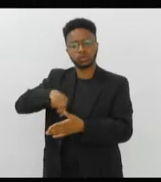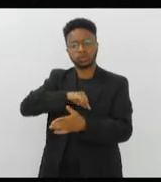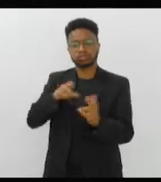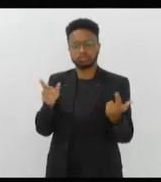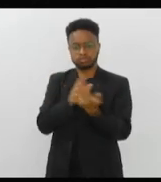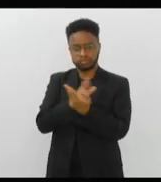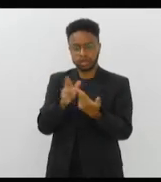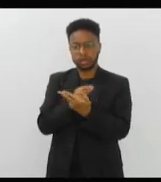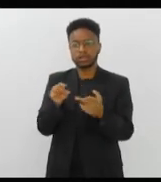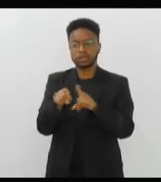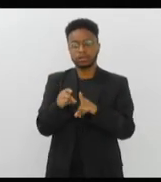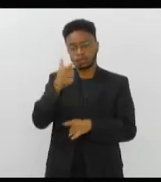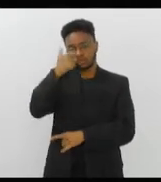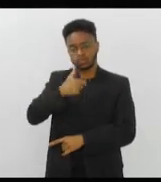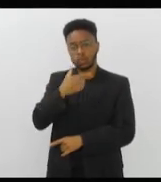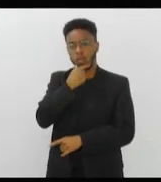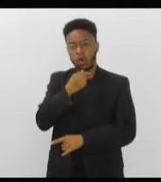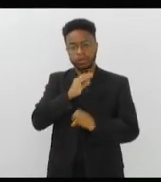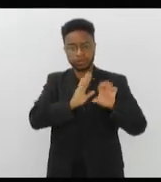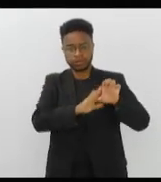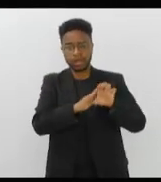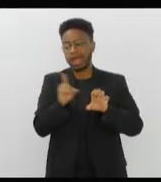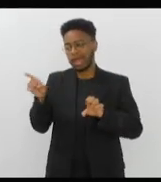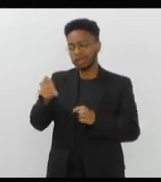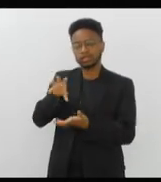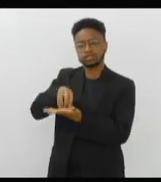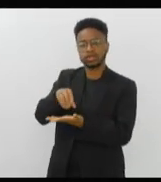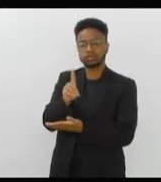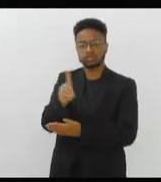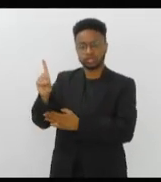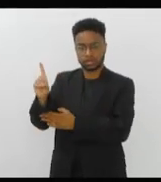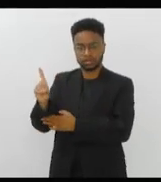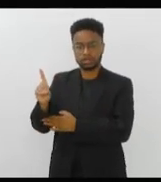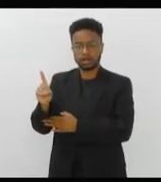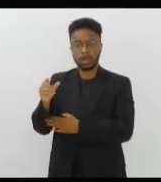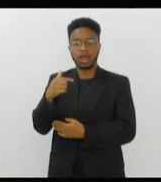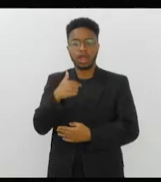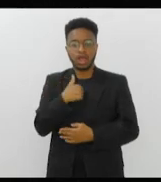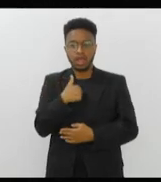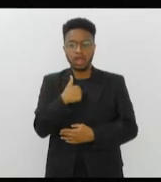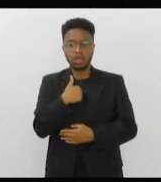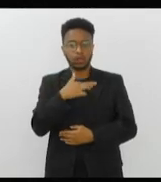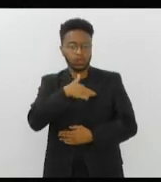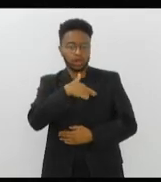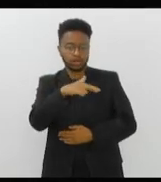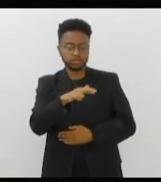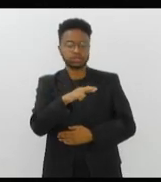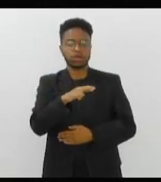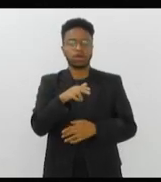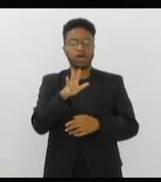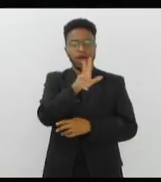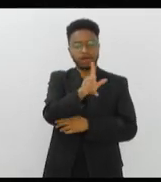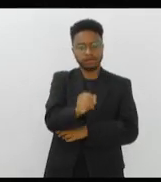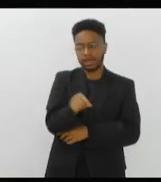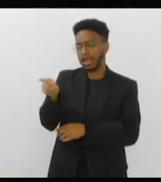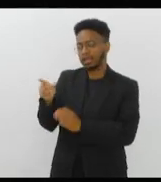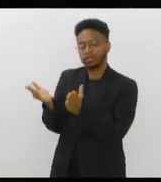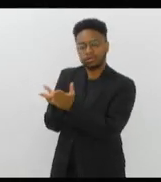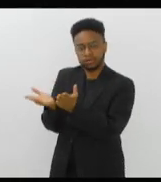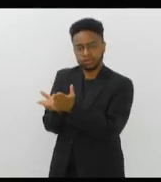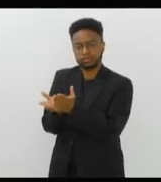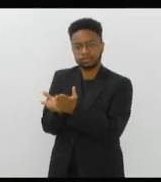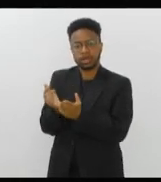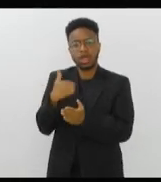Eu, classicamente, sou um homem de esquerda, ela de centro-direita. Eu, praticante de religião de matriz africana, ela evangélica.